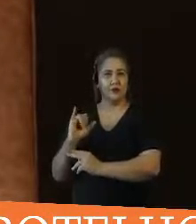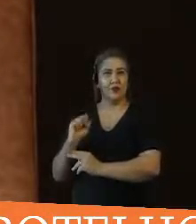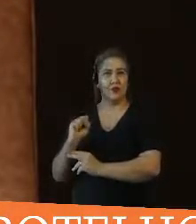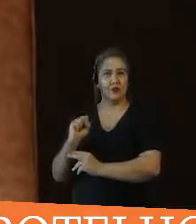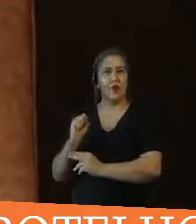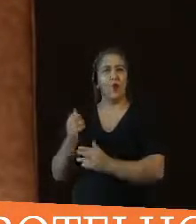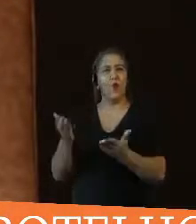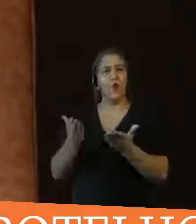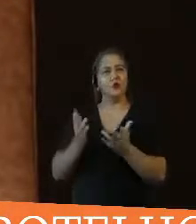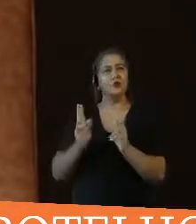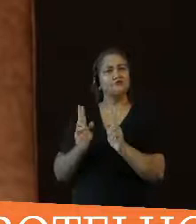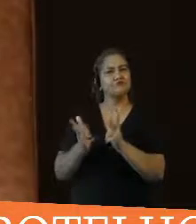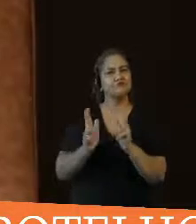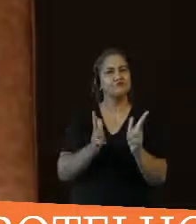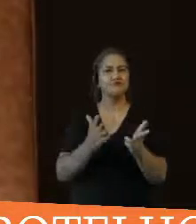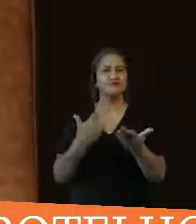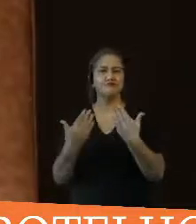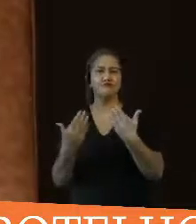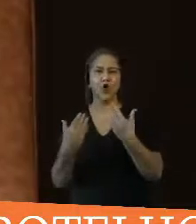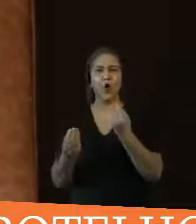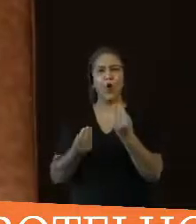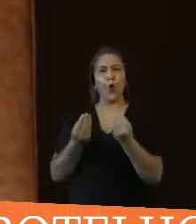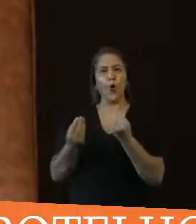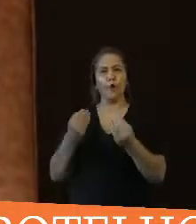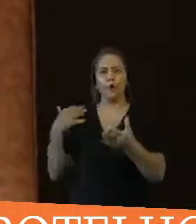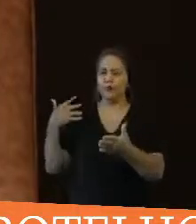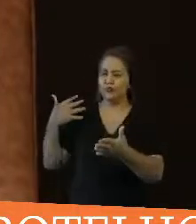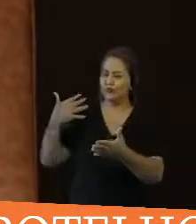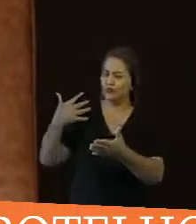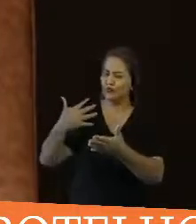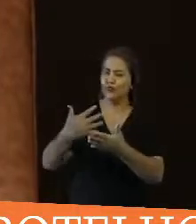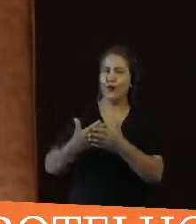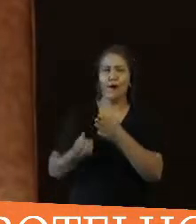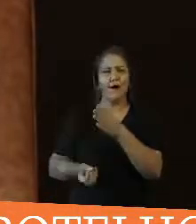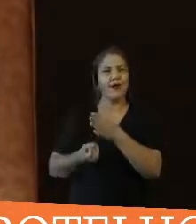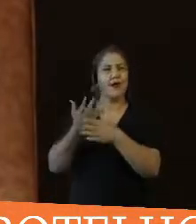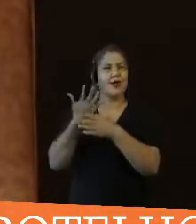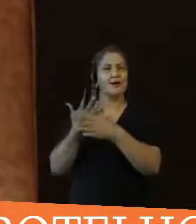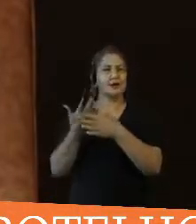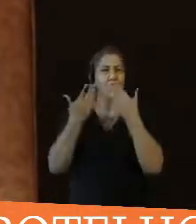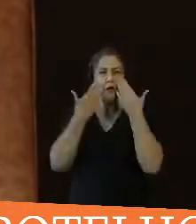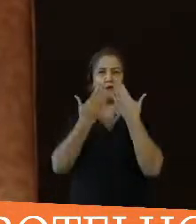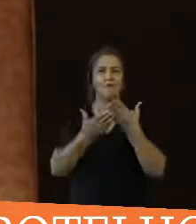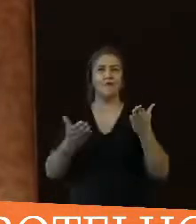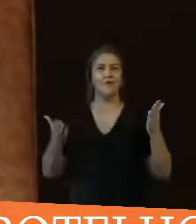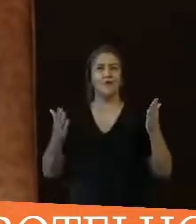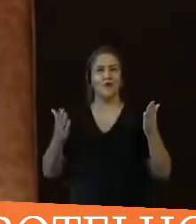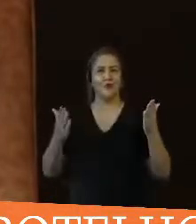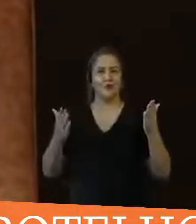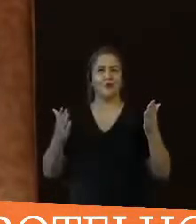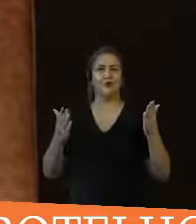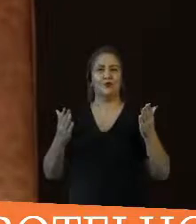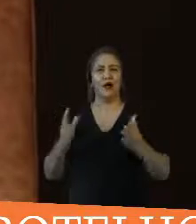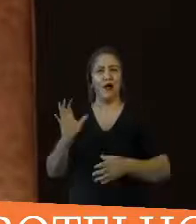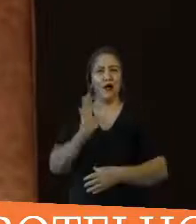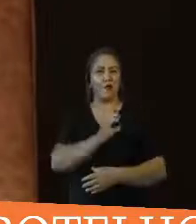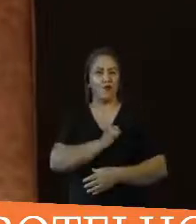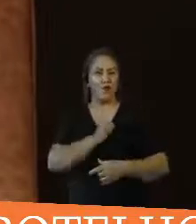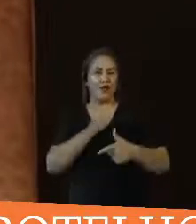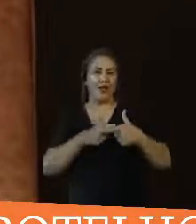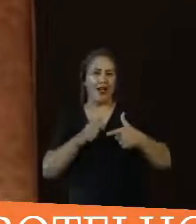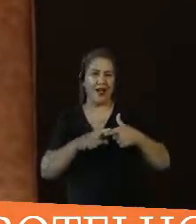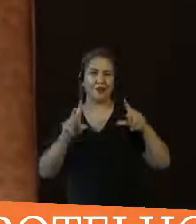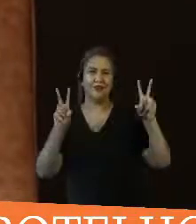bate-papo com vocês sobre toda a trajetória da criação do nosso espetáculo, Amor e Caos. E gostaria de